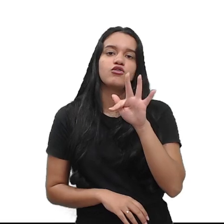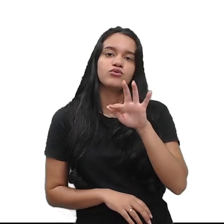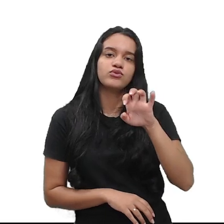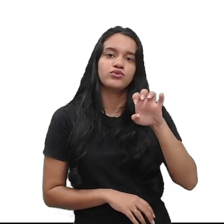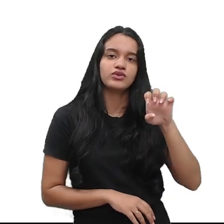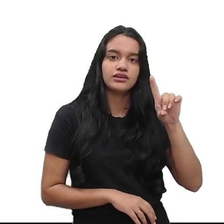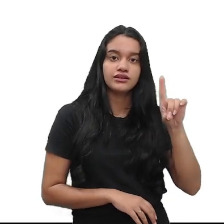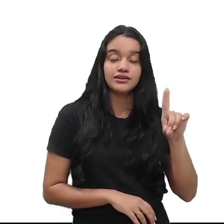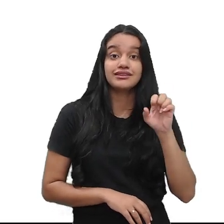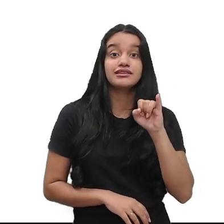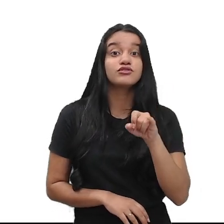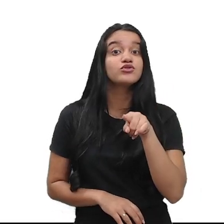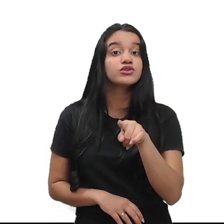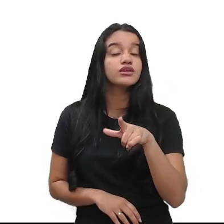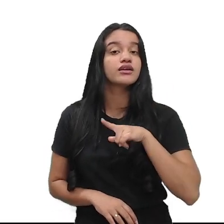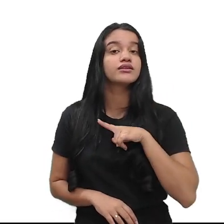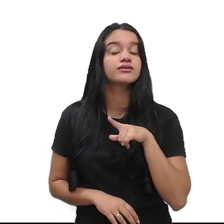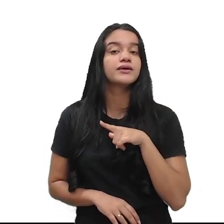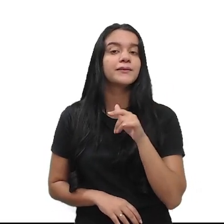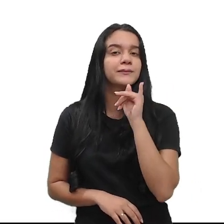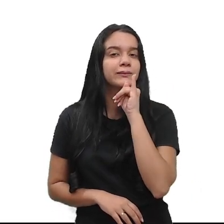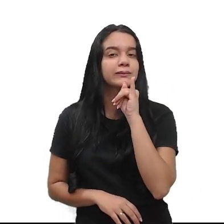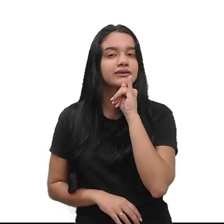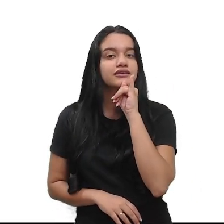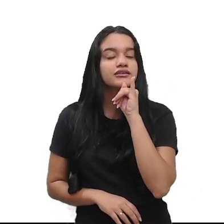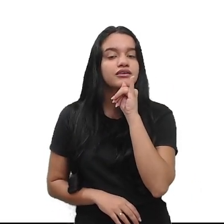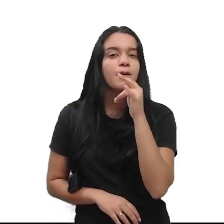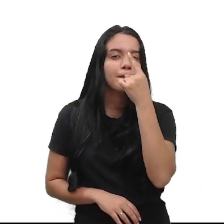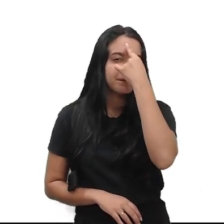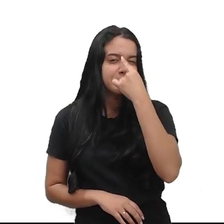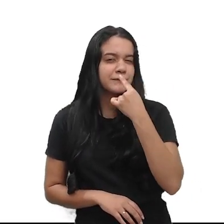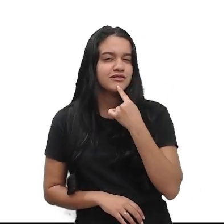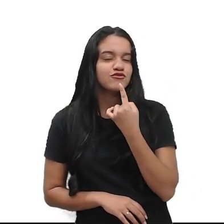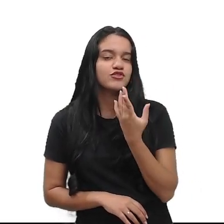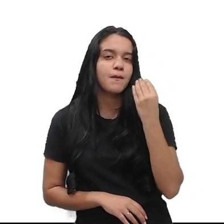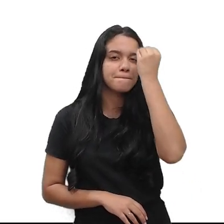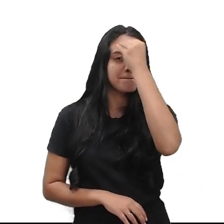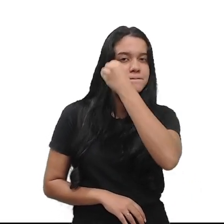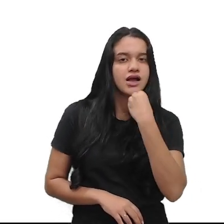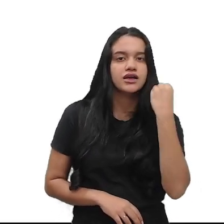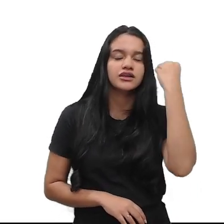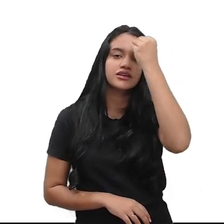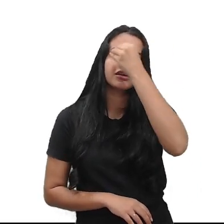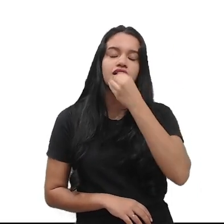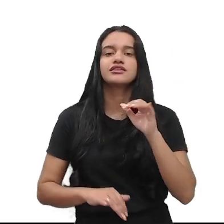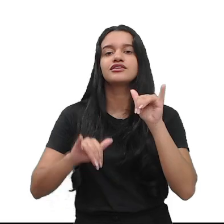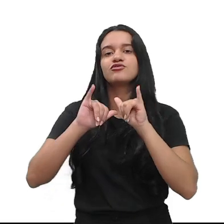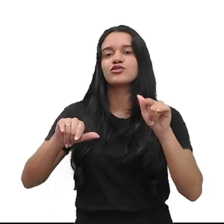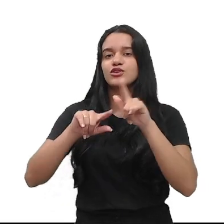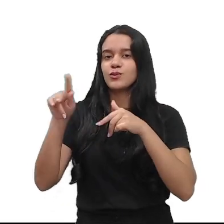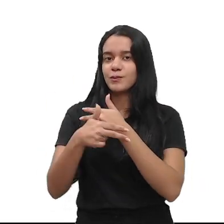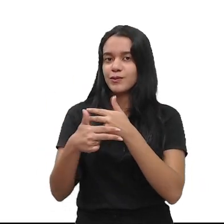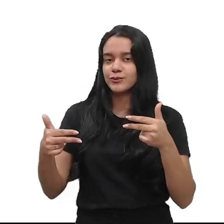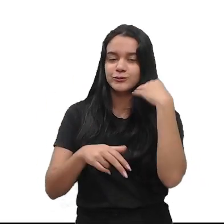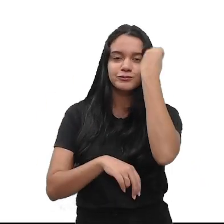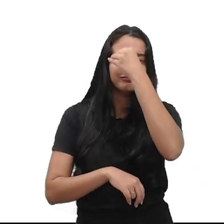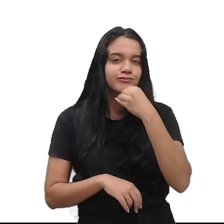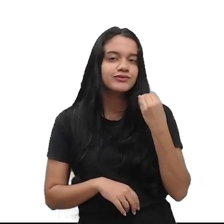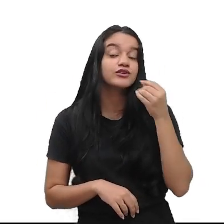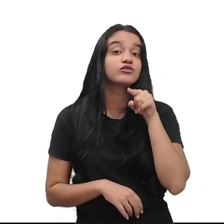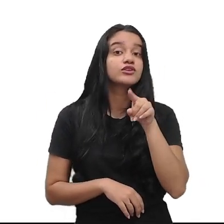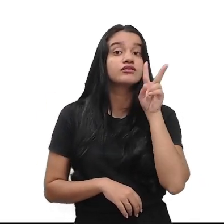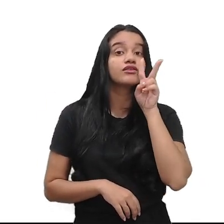Então, se você tem, por exemplo, um determinado perfil de maquiagem, que é divulgação de produtos de maquiagem, você vai